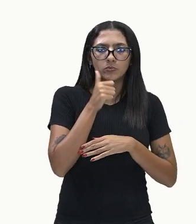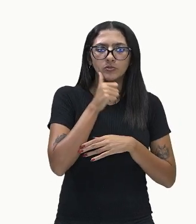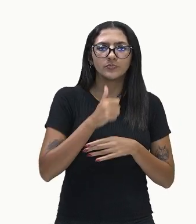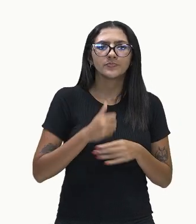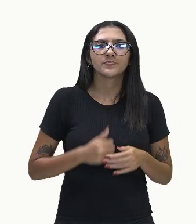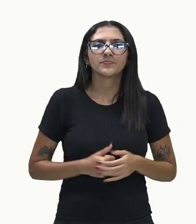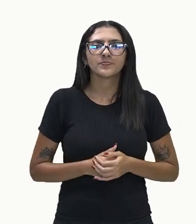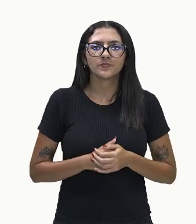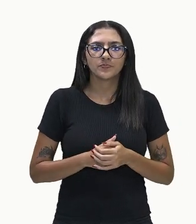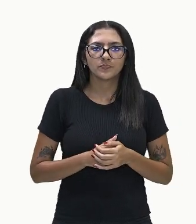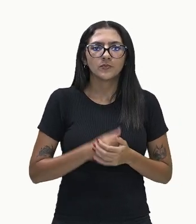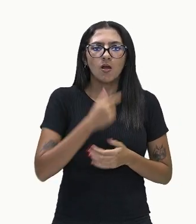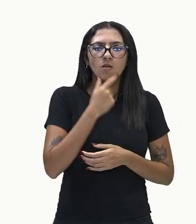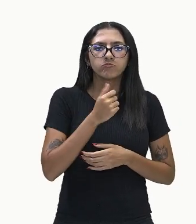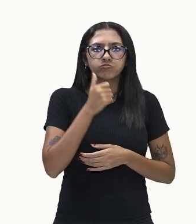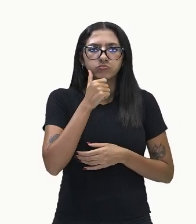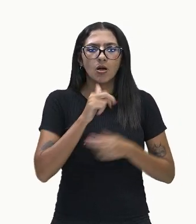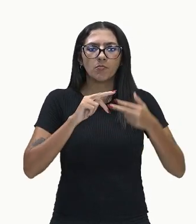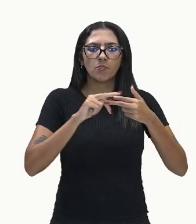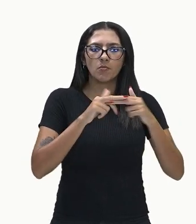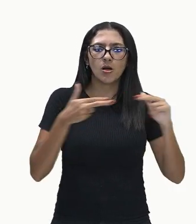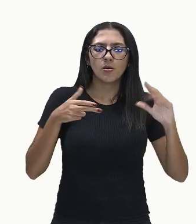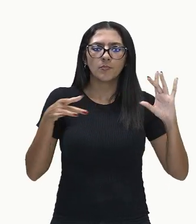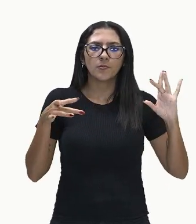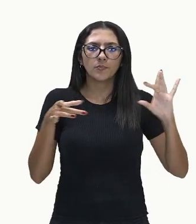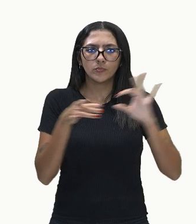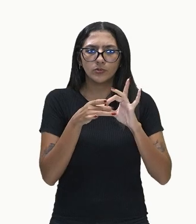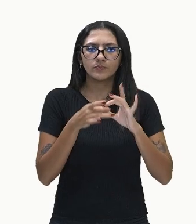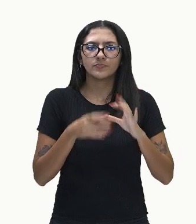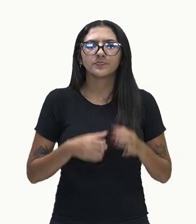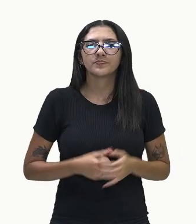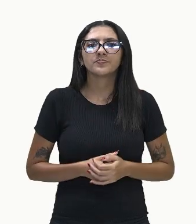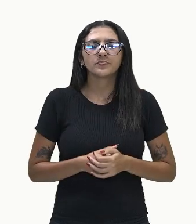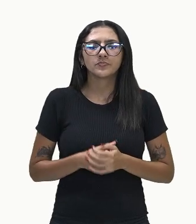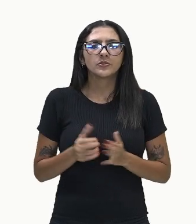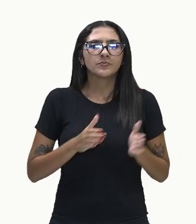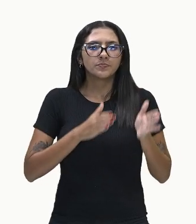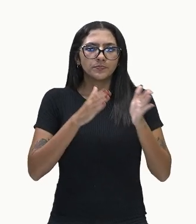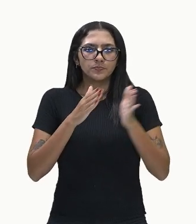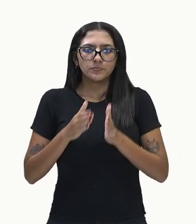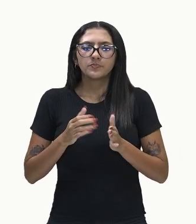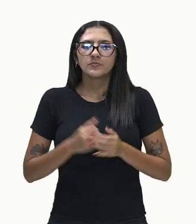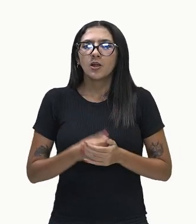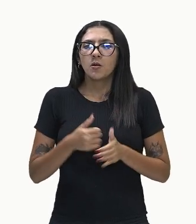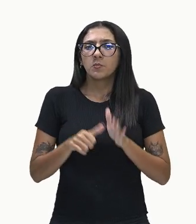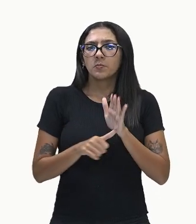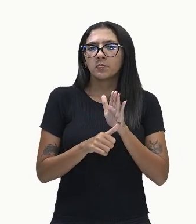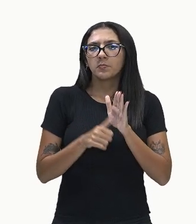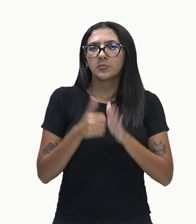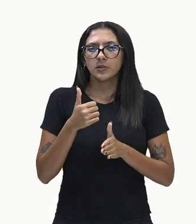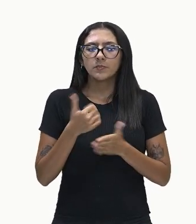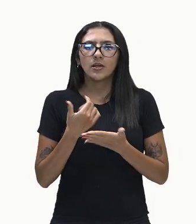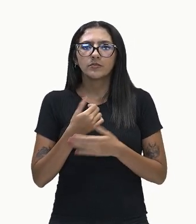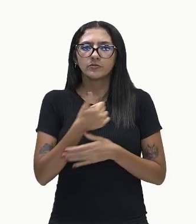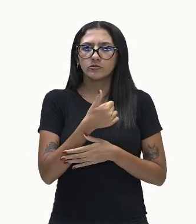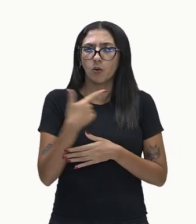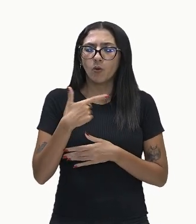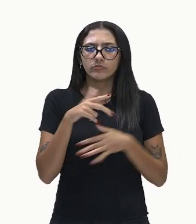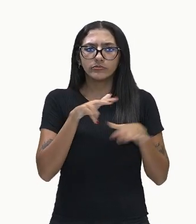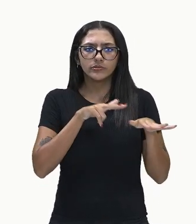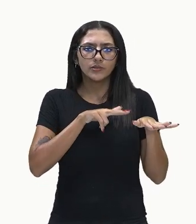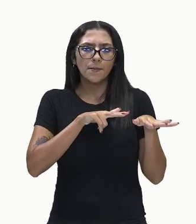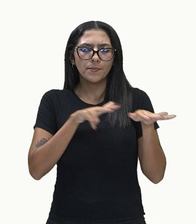Então, e durante o primeiro trimestre, ou seja, 12 semanas